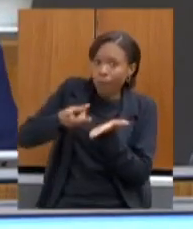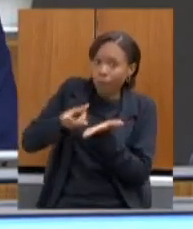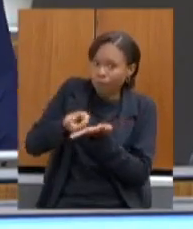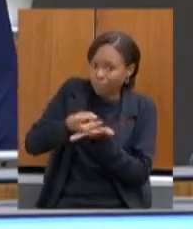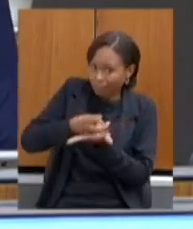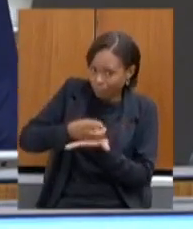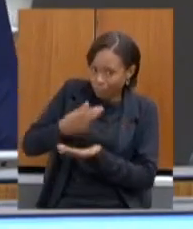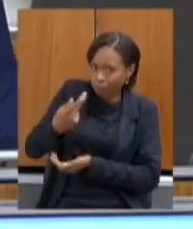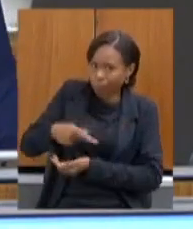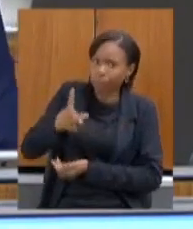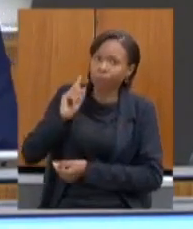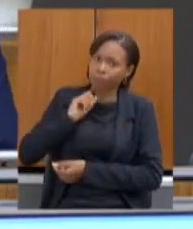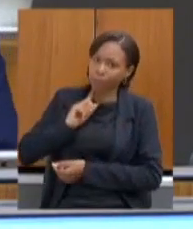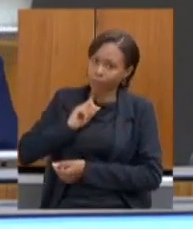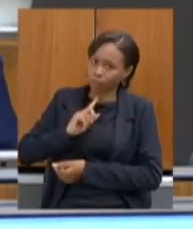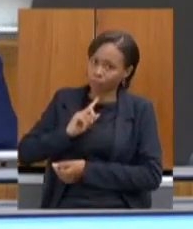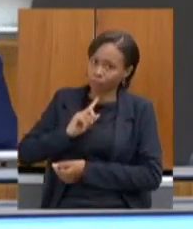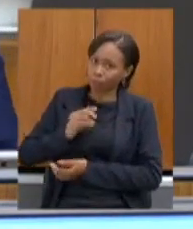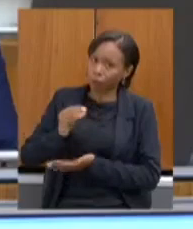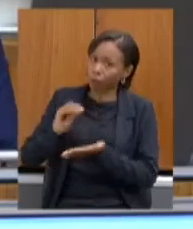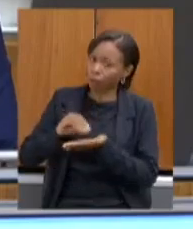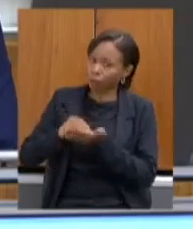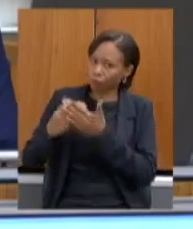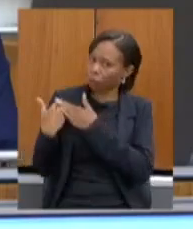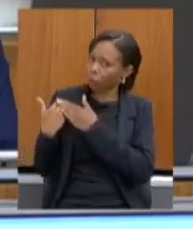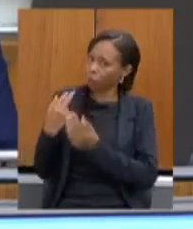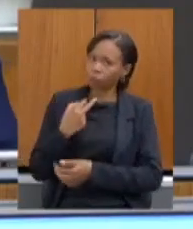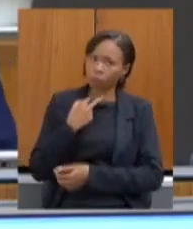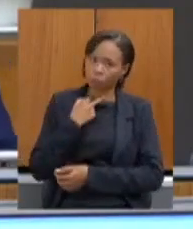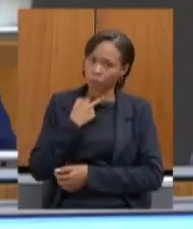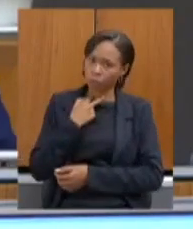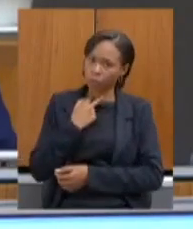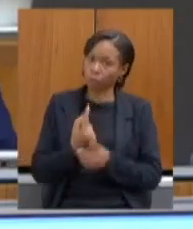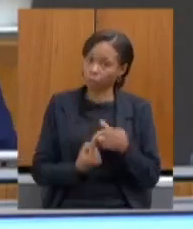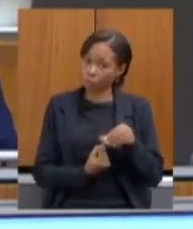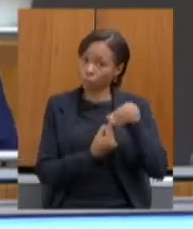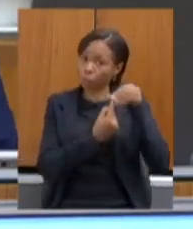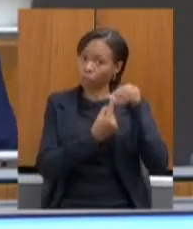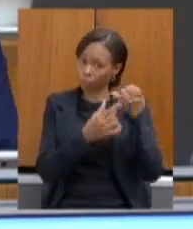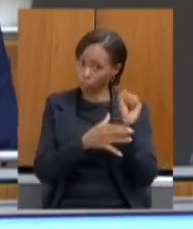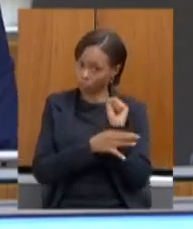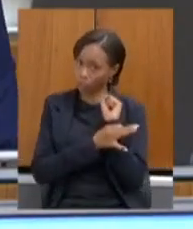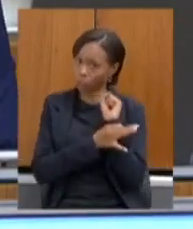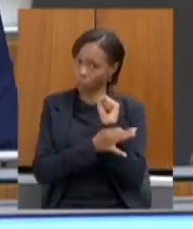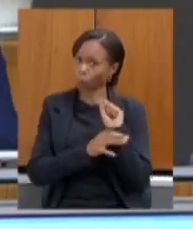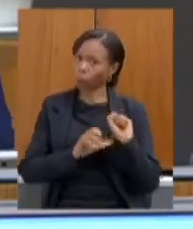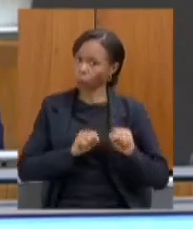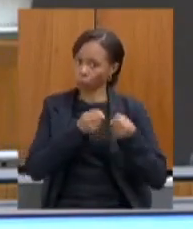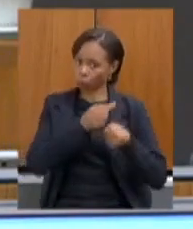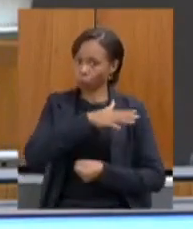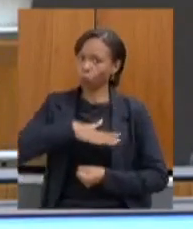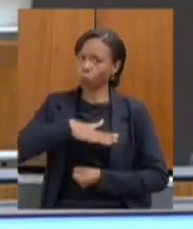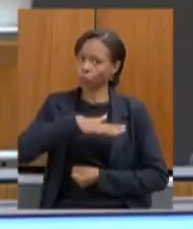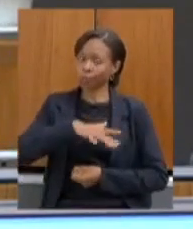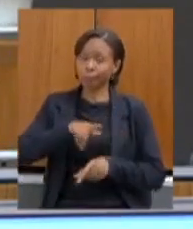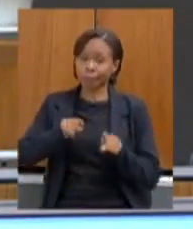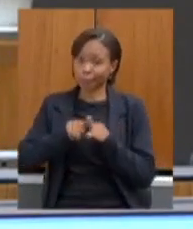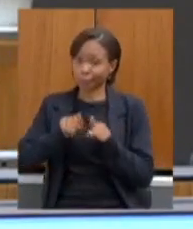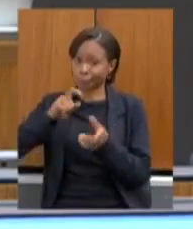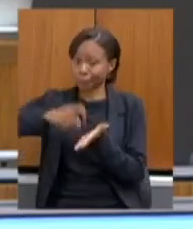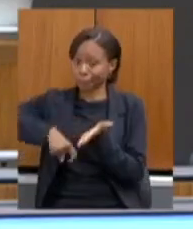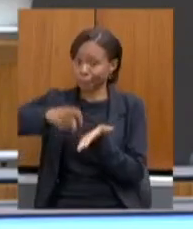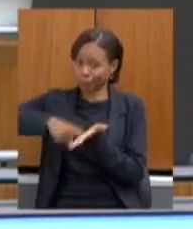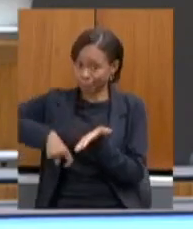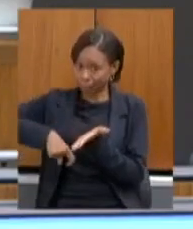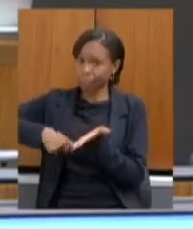irresponsáveis. Segurança pública é prioridade do nosso Estado. Contudo, a questão fiscal também é prioridade,